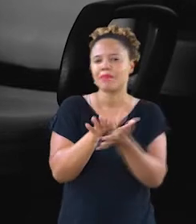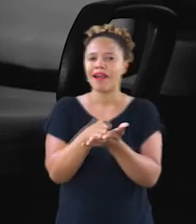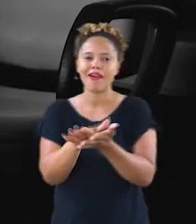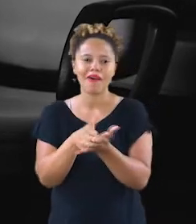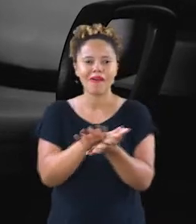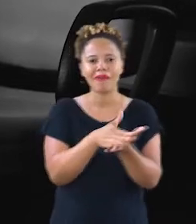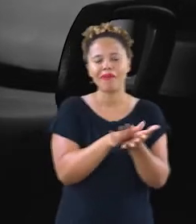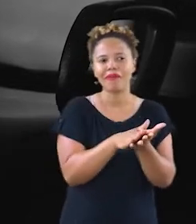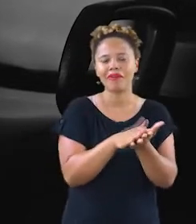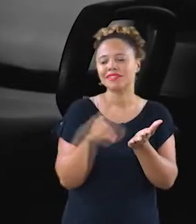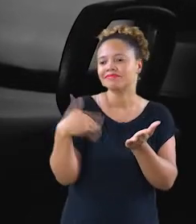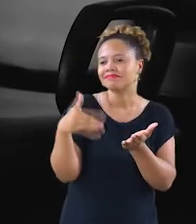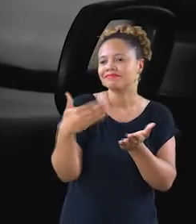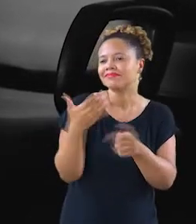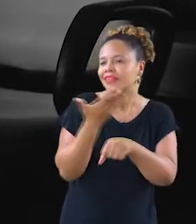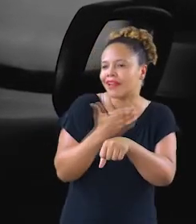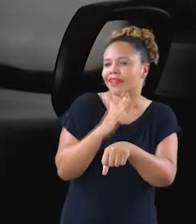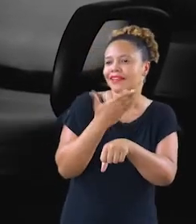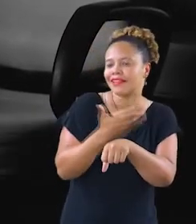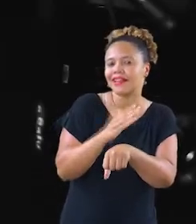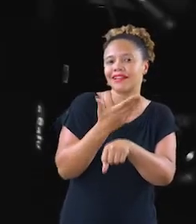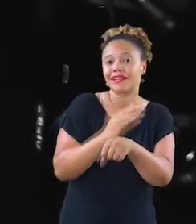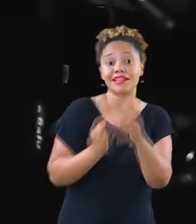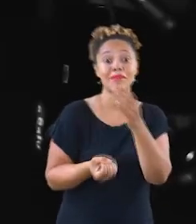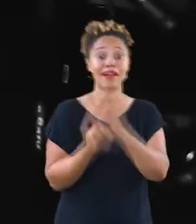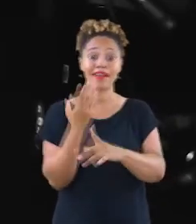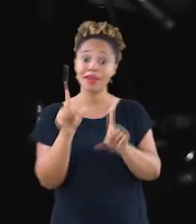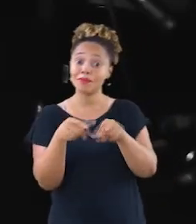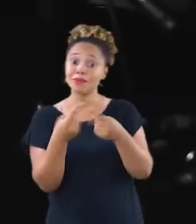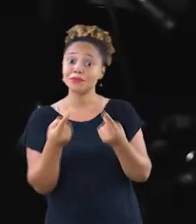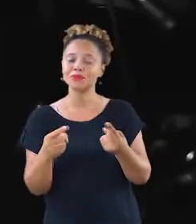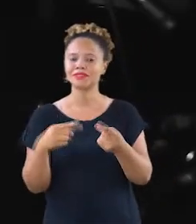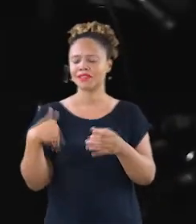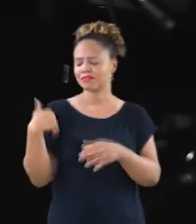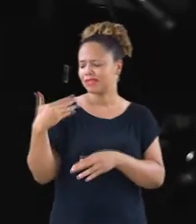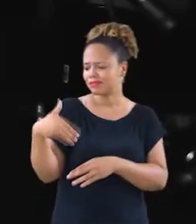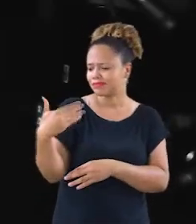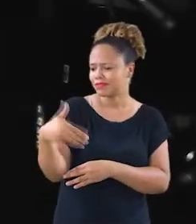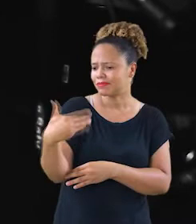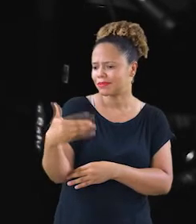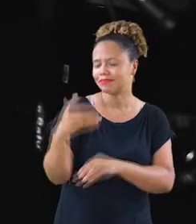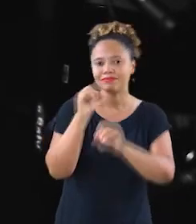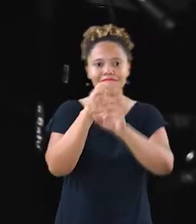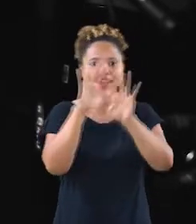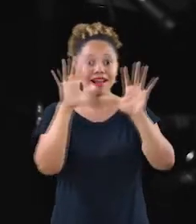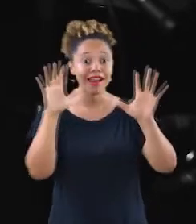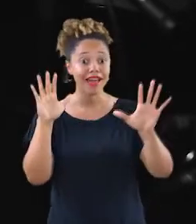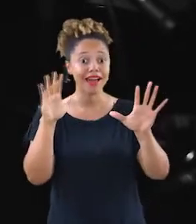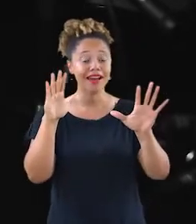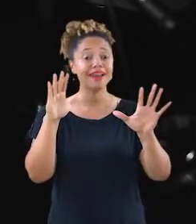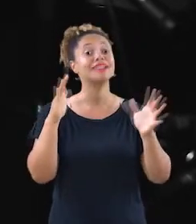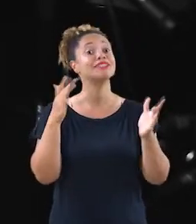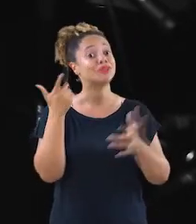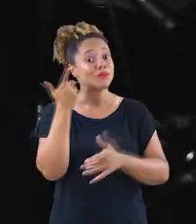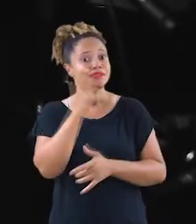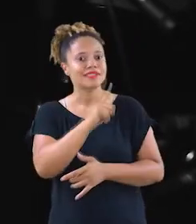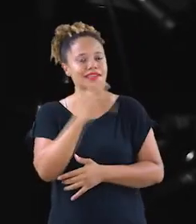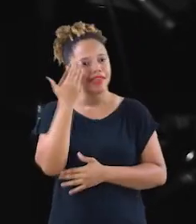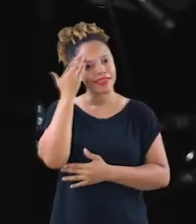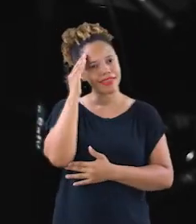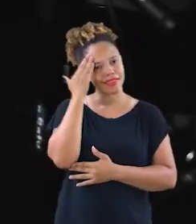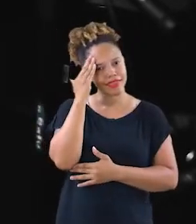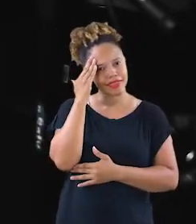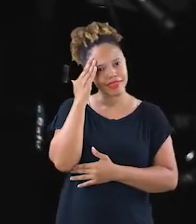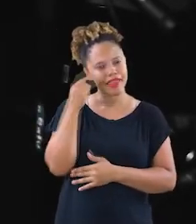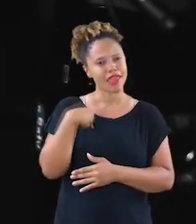coisinhas assim. Eu comecei a escrever um instrumental e sempre meio no pé. Mas eu fui entendendo com o tempo, quanto mais eu fui